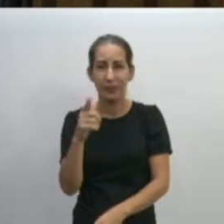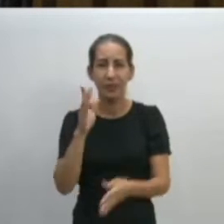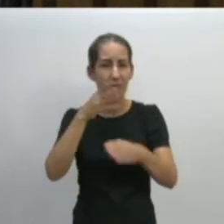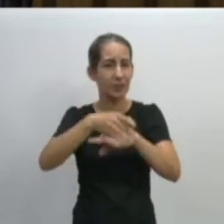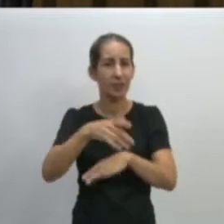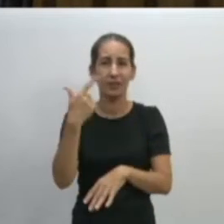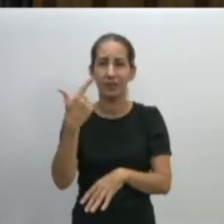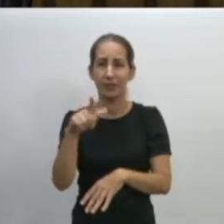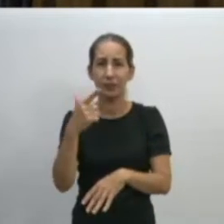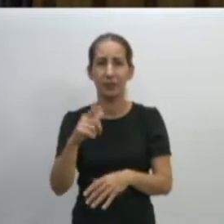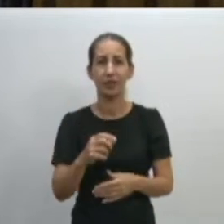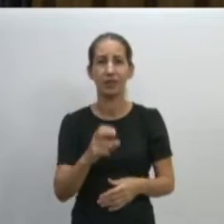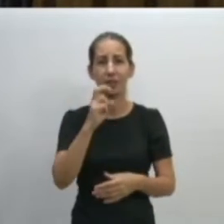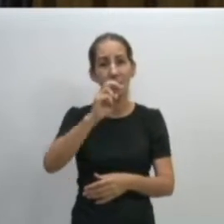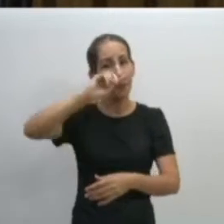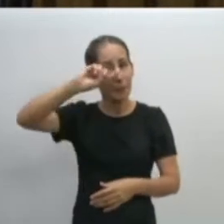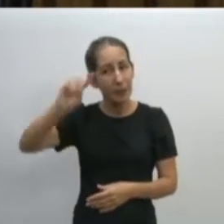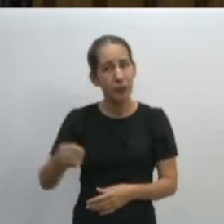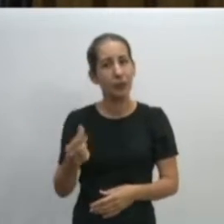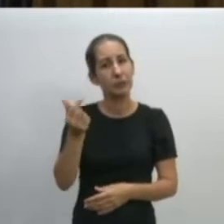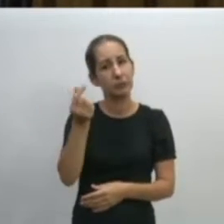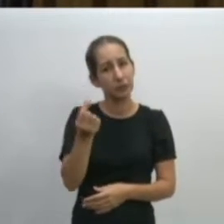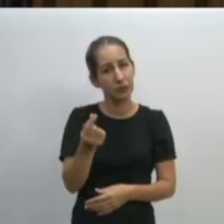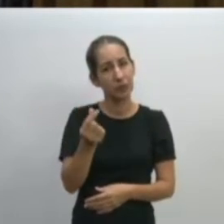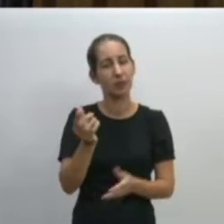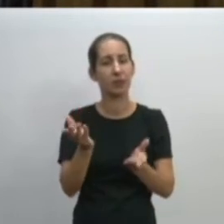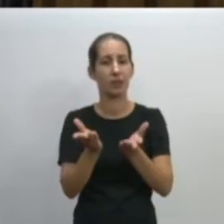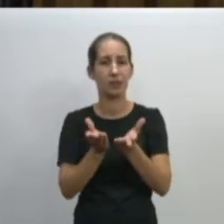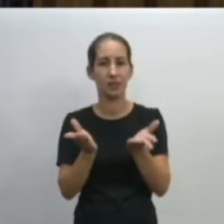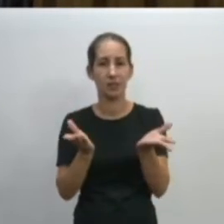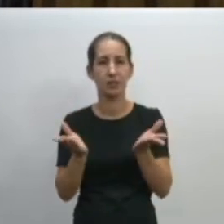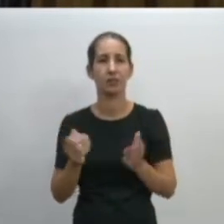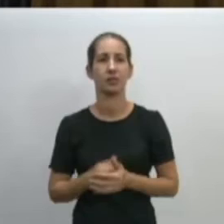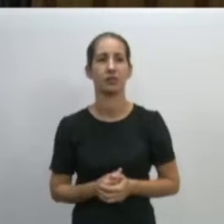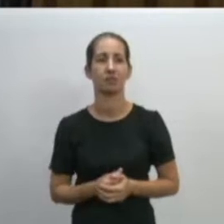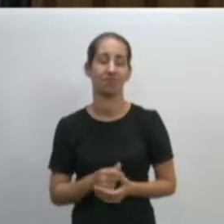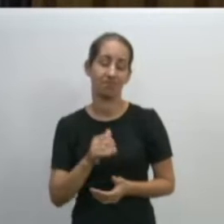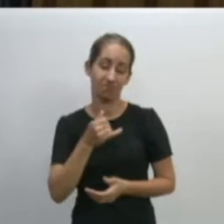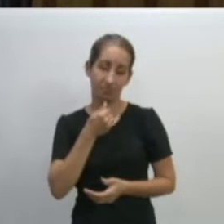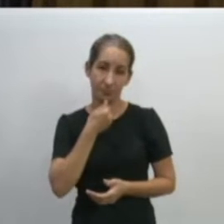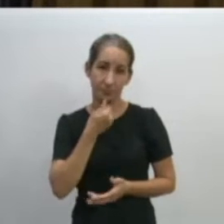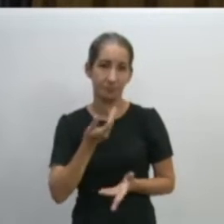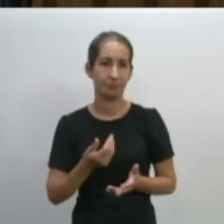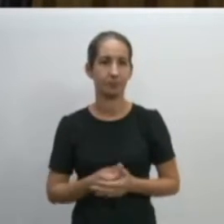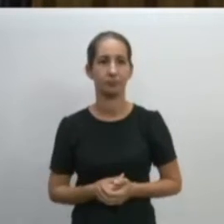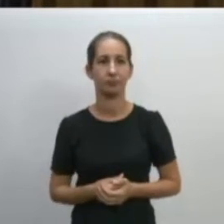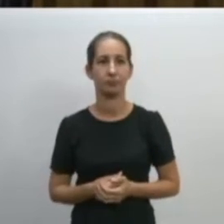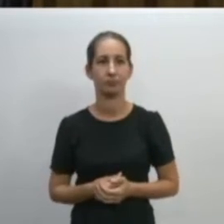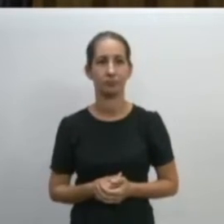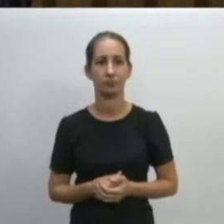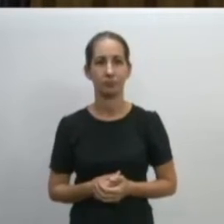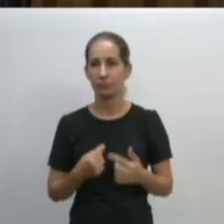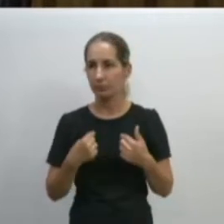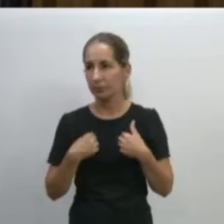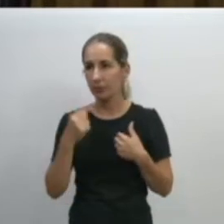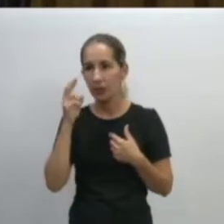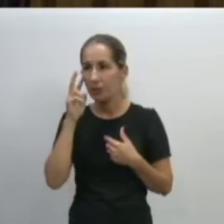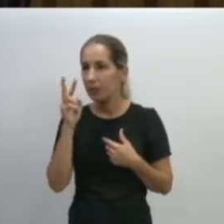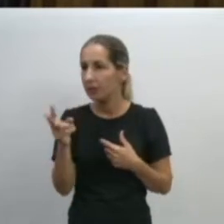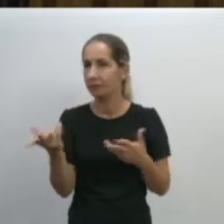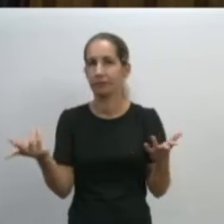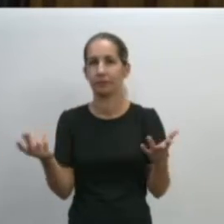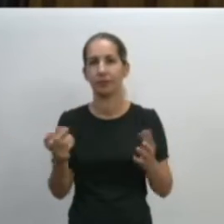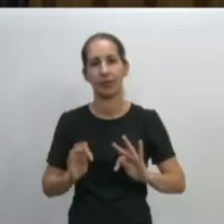foram gastos mais de 5 milhões de reais, uma licitação, infelizmente, algo de... Eu, visivelmente, eu não